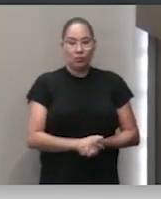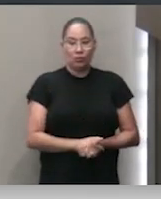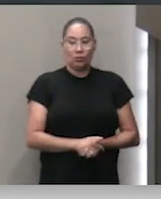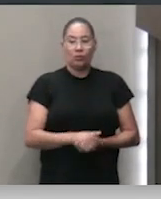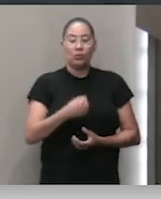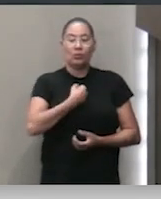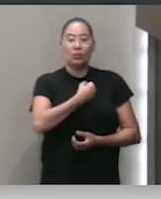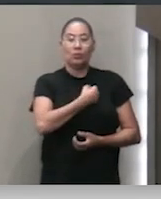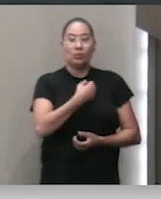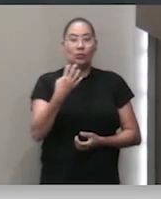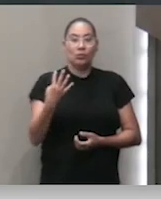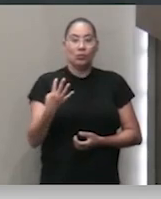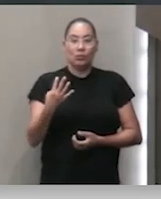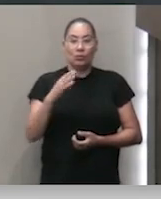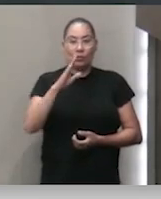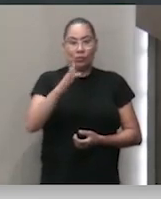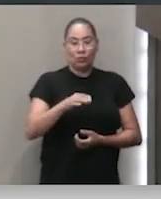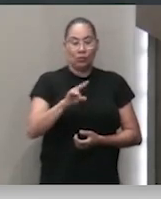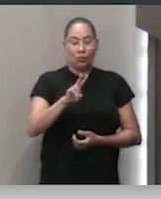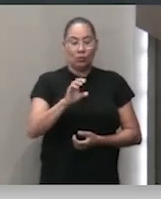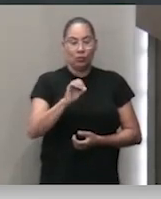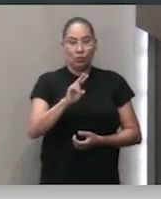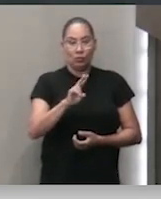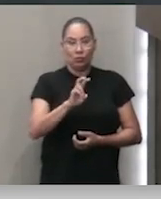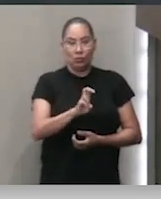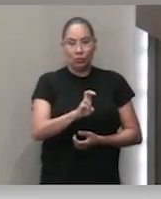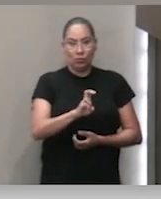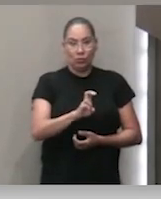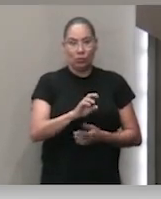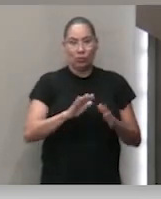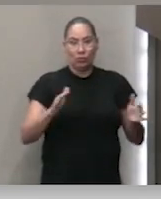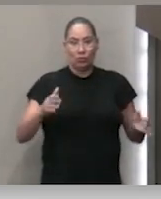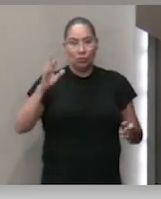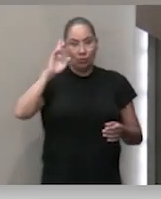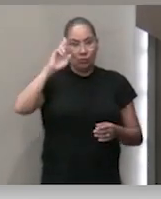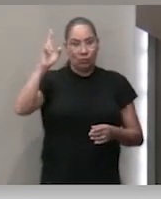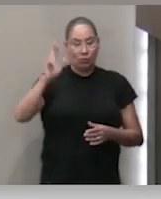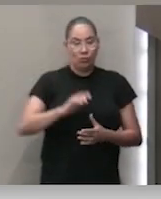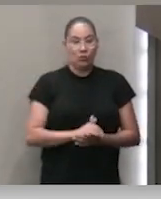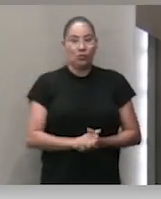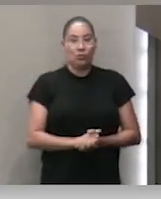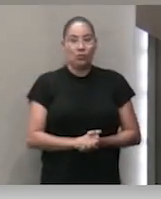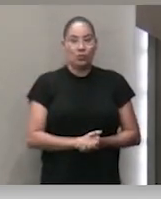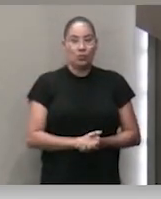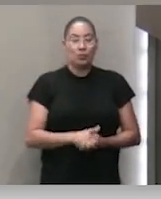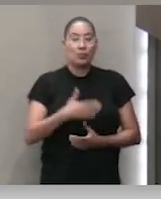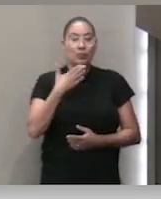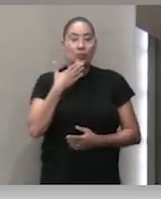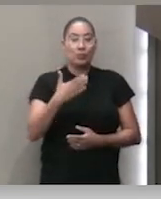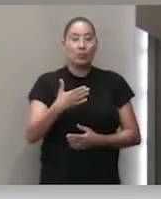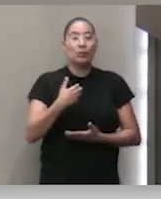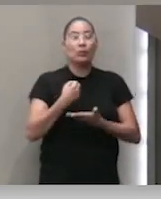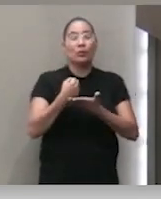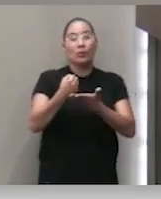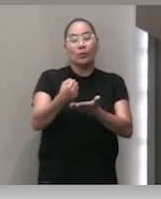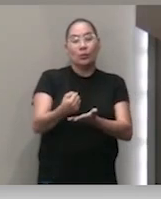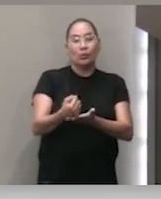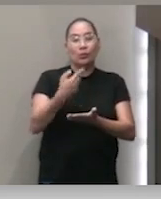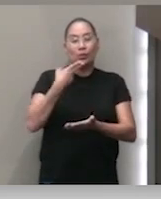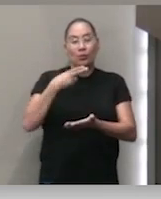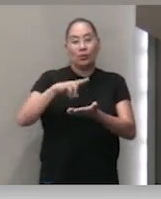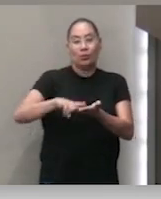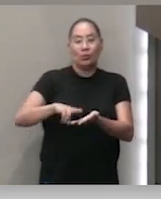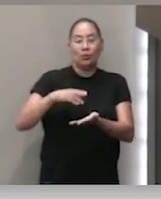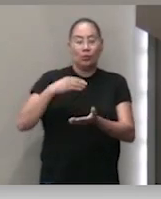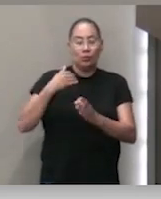Moção número 4, 2025. Mesa diretora. Moção de apoio ao envio do